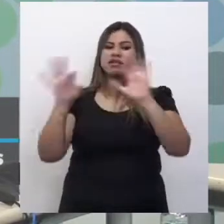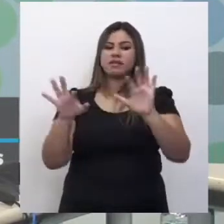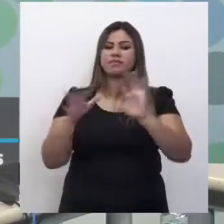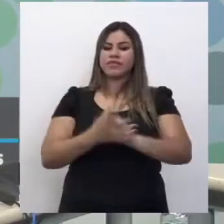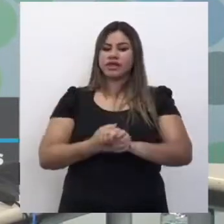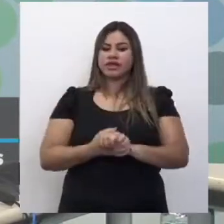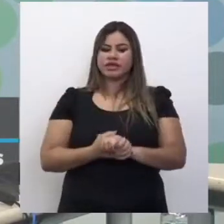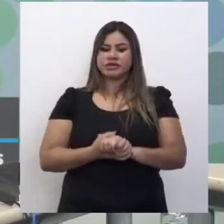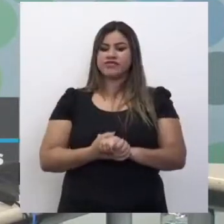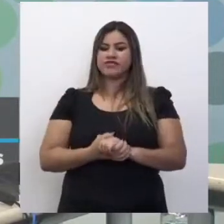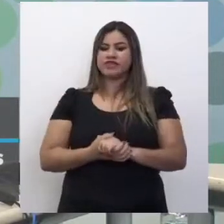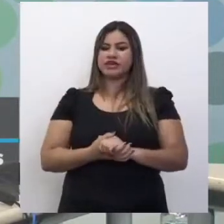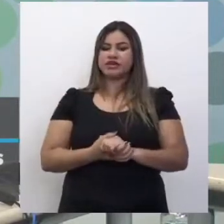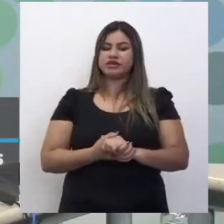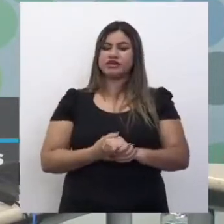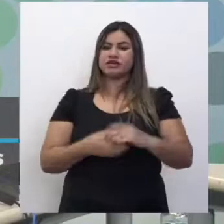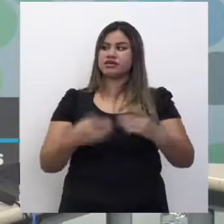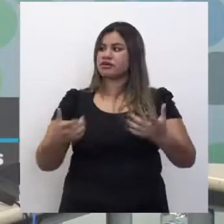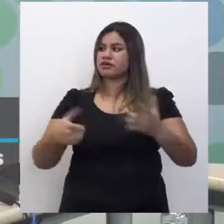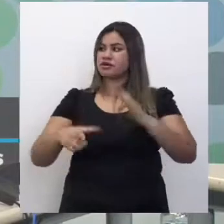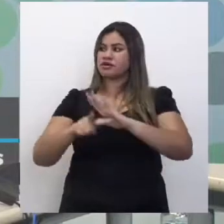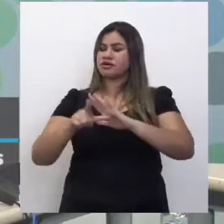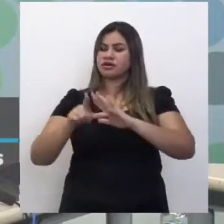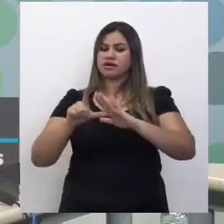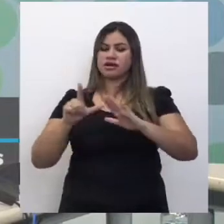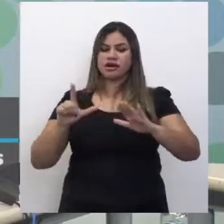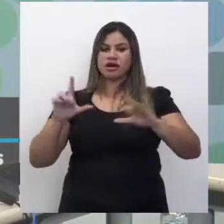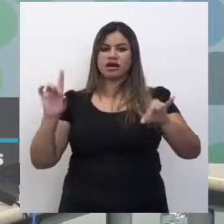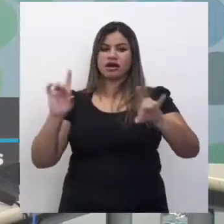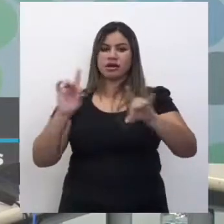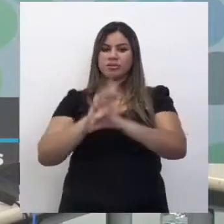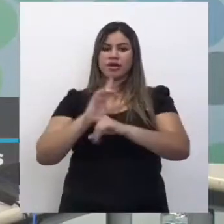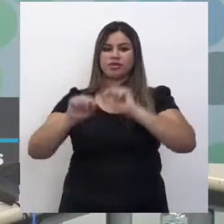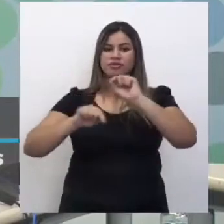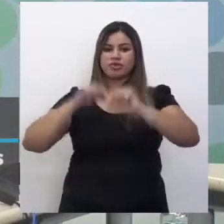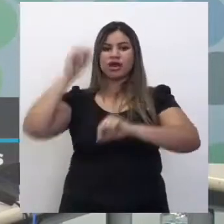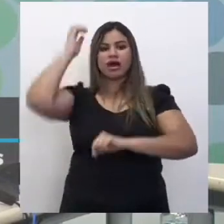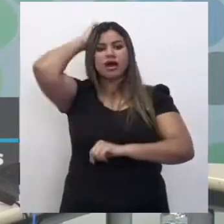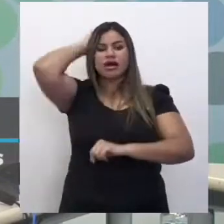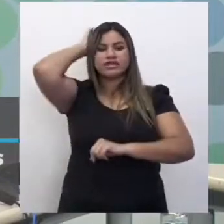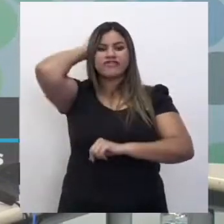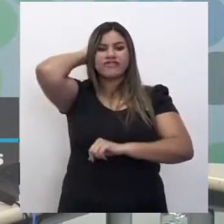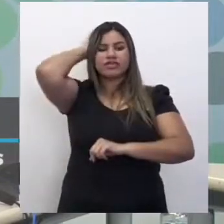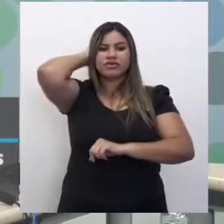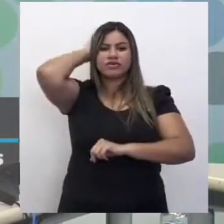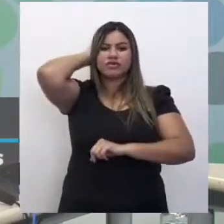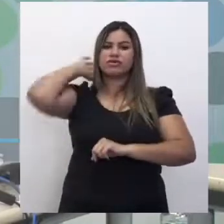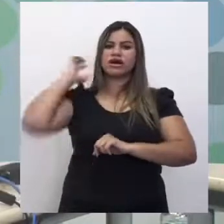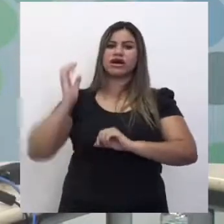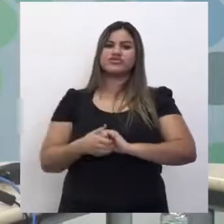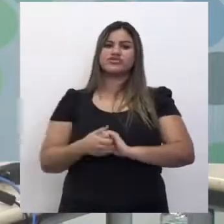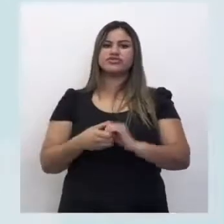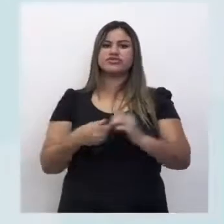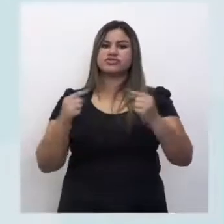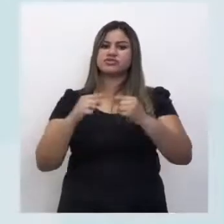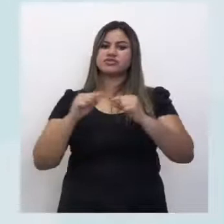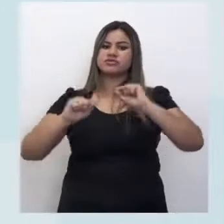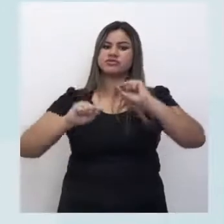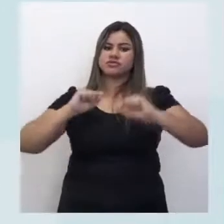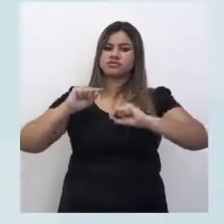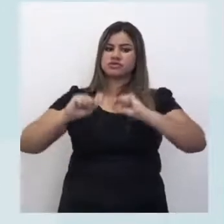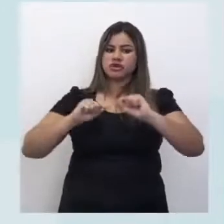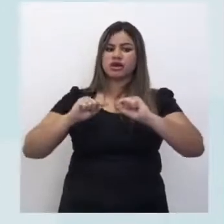aí. Para a gente finalizar a questão da Península Ibérica, a gente vai dar uma olhadinha no mapa, que vai mostrar para vocês ali a escalada